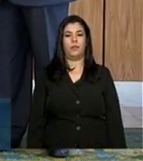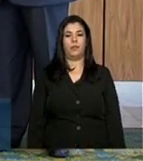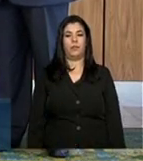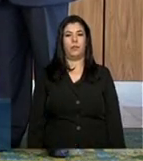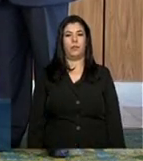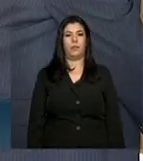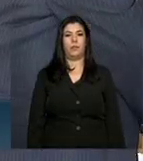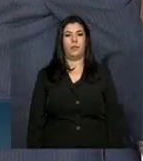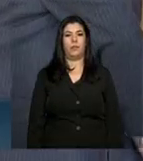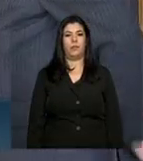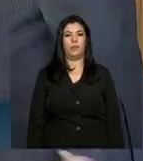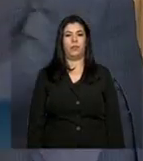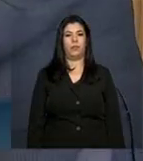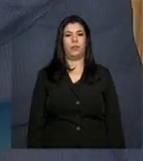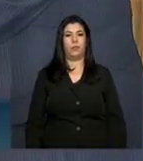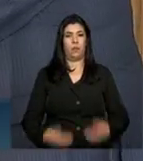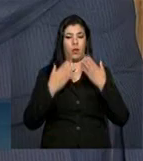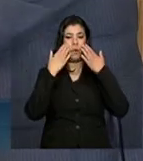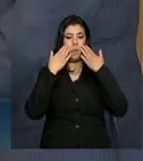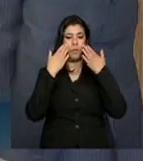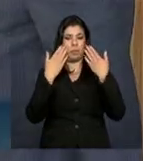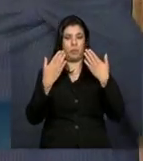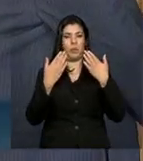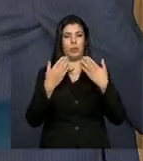Agora é o embaixador da Irlanda